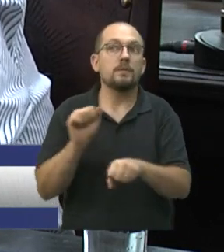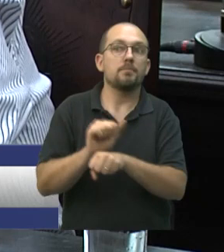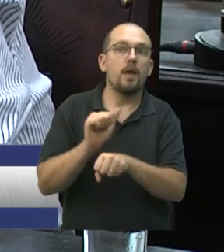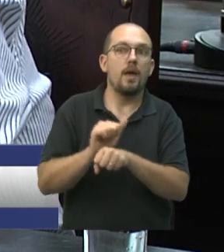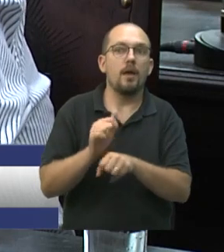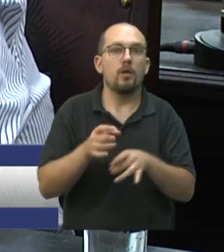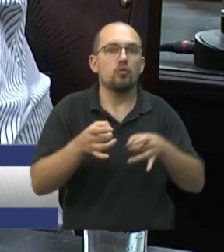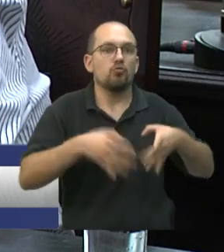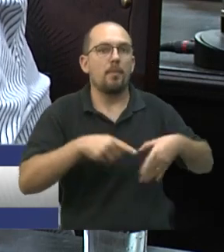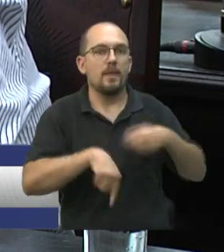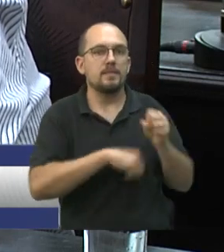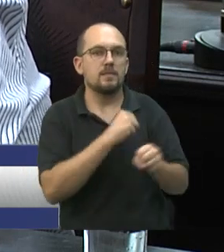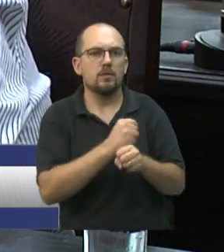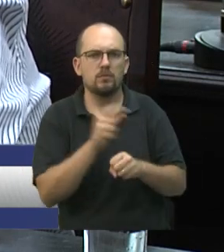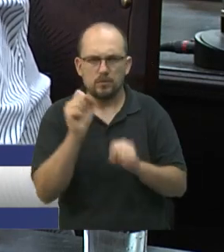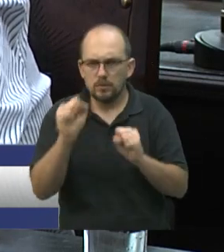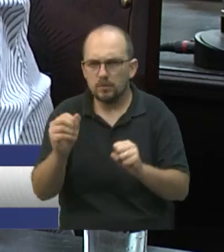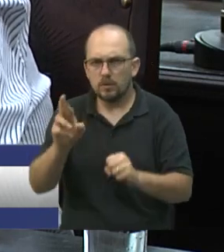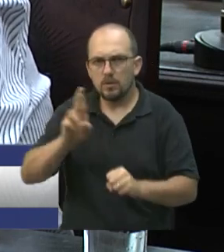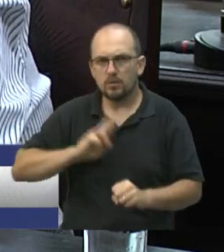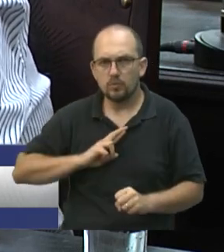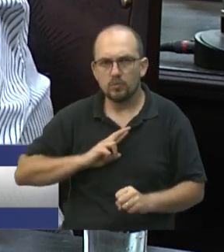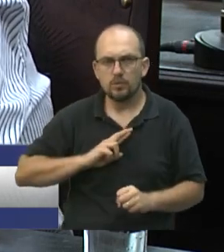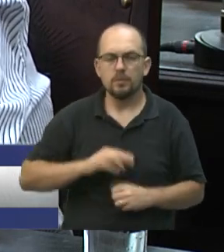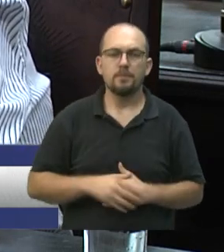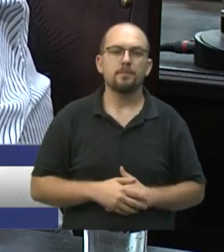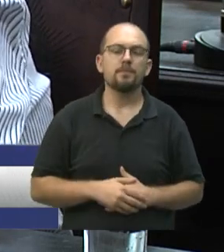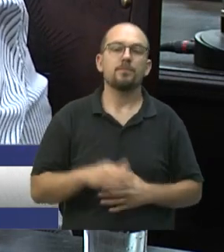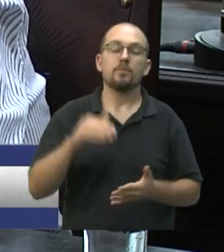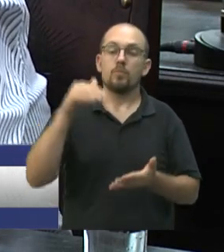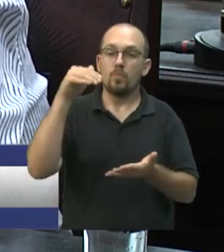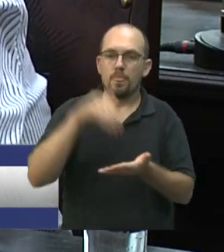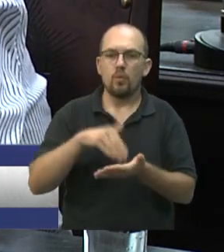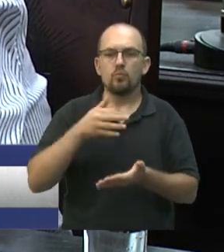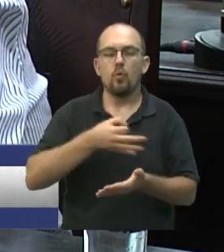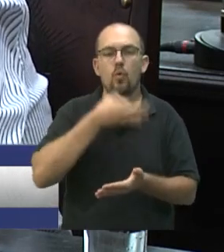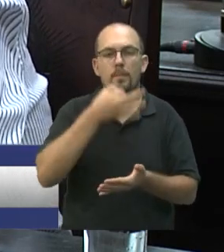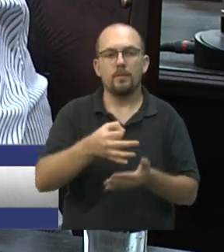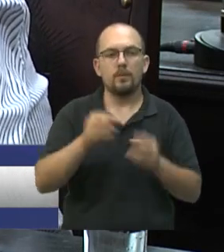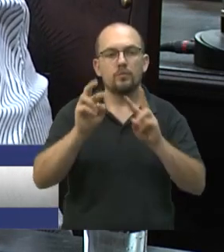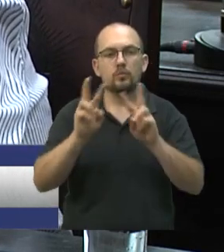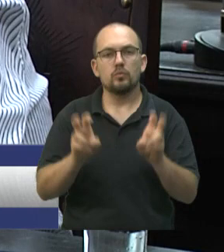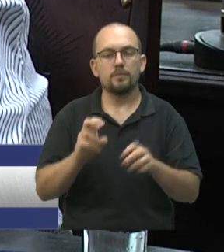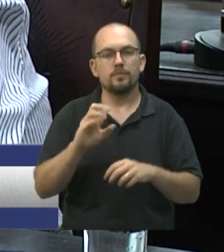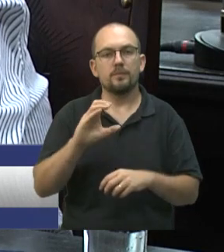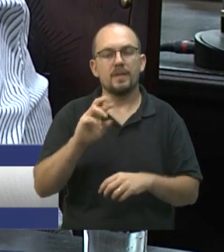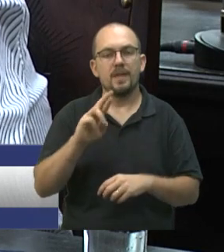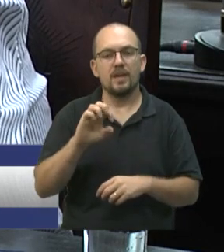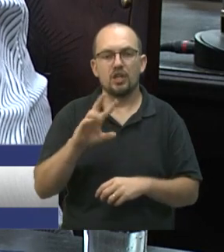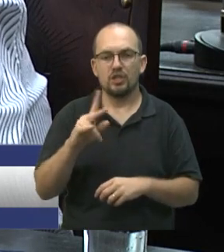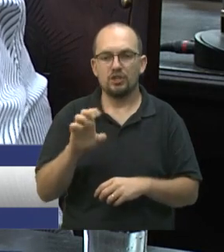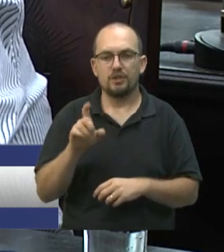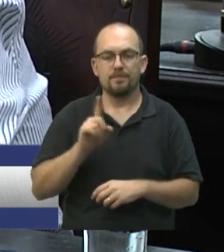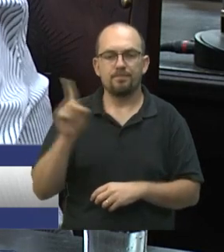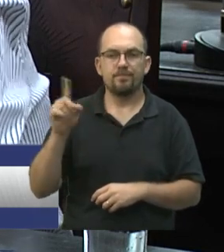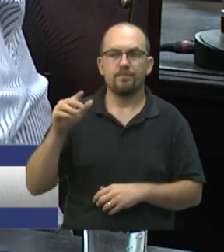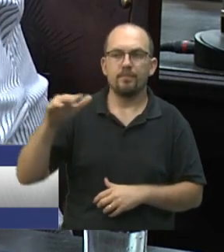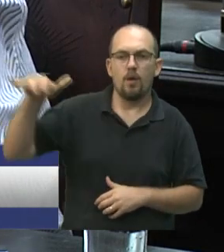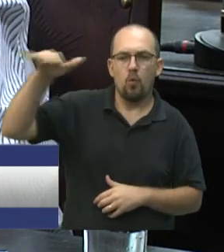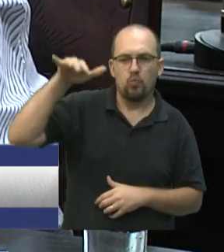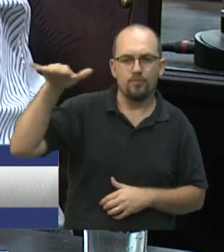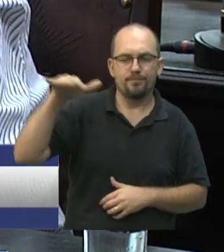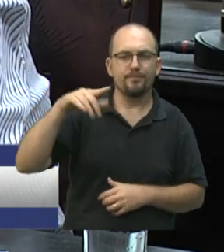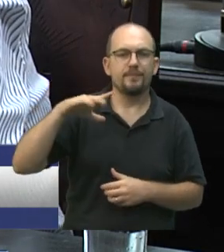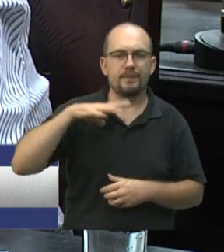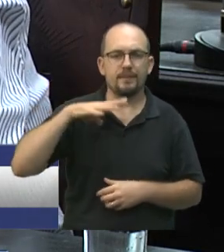desse ano. O senhor sabe me responder? E só para finalizar um comentário sobre a creche do Jardim Alto da Cidade, nós